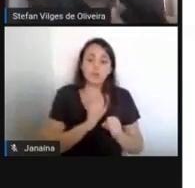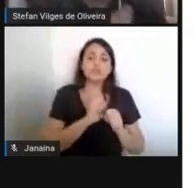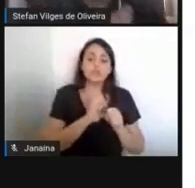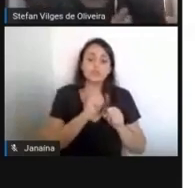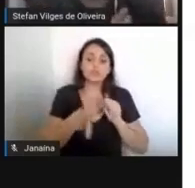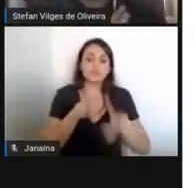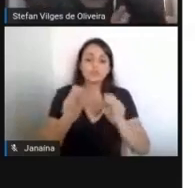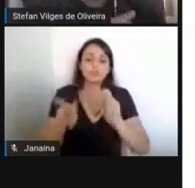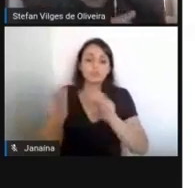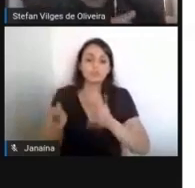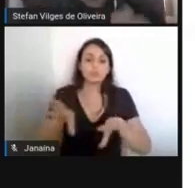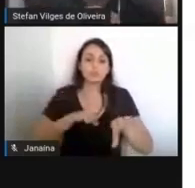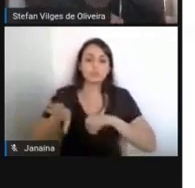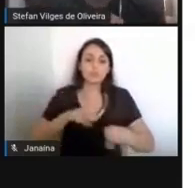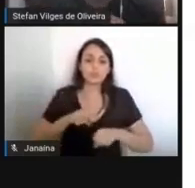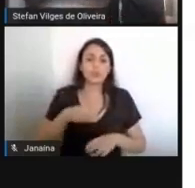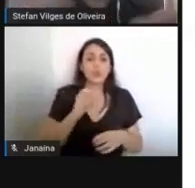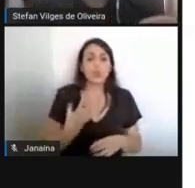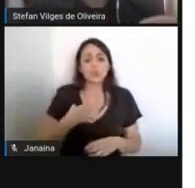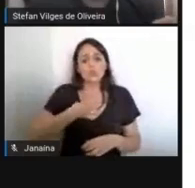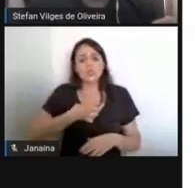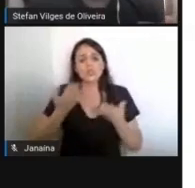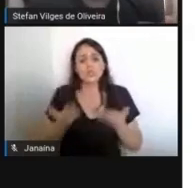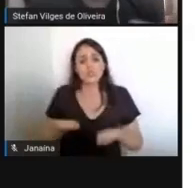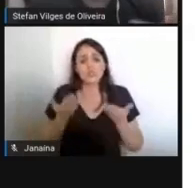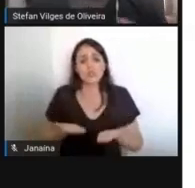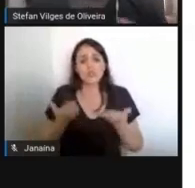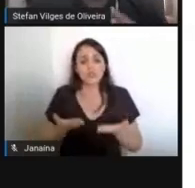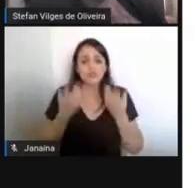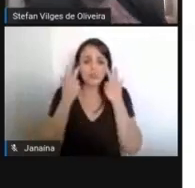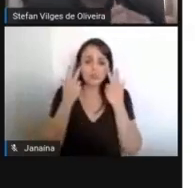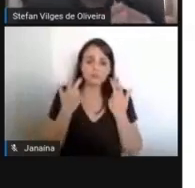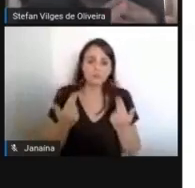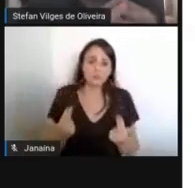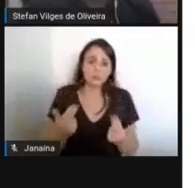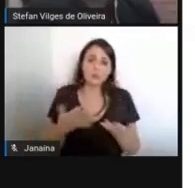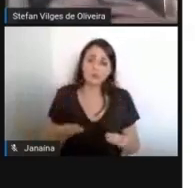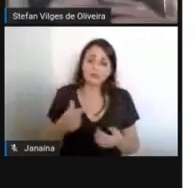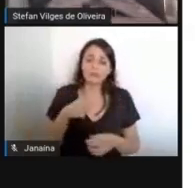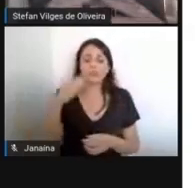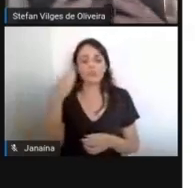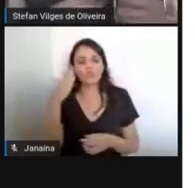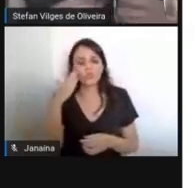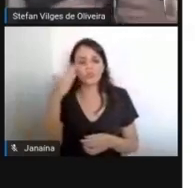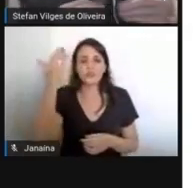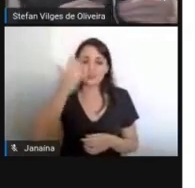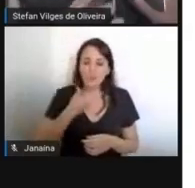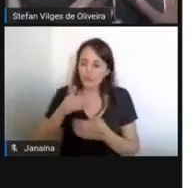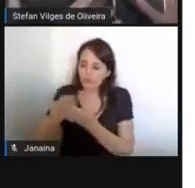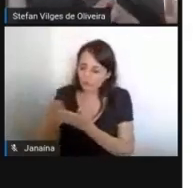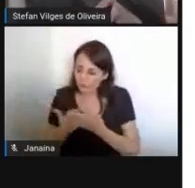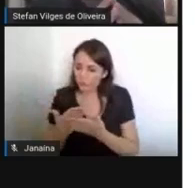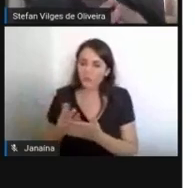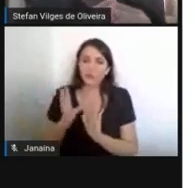com sintomas ou com sintomas leves. Nesse sentido, a gente entende, até os dados que vem se estudando,